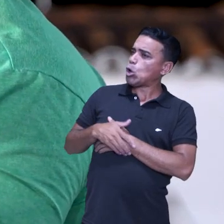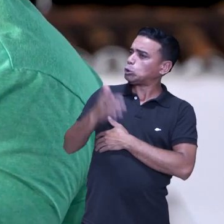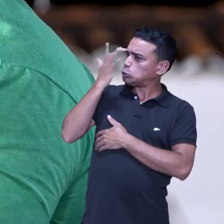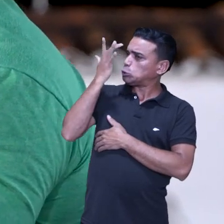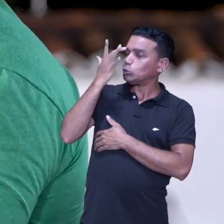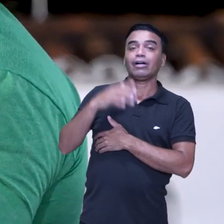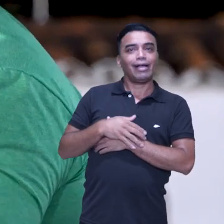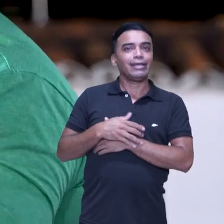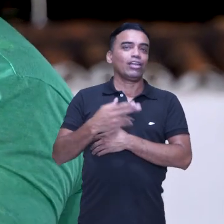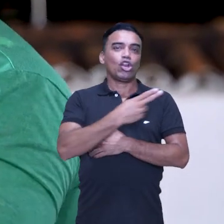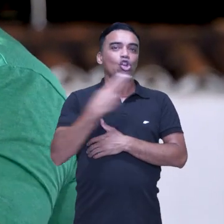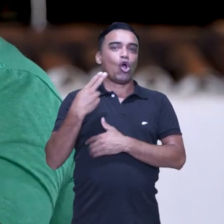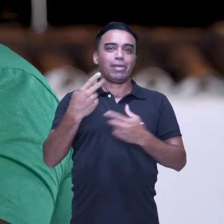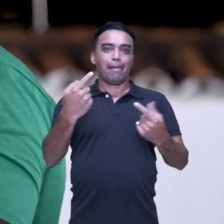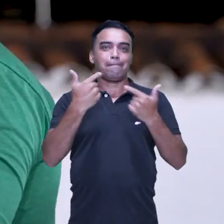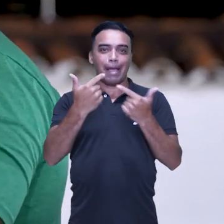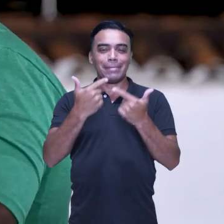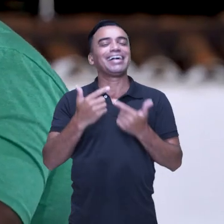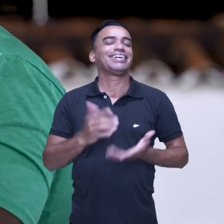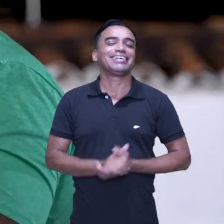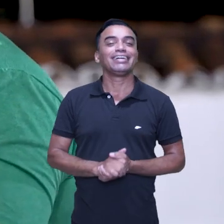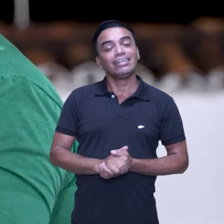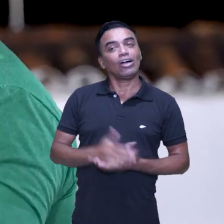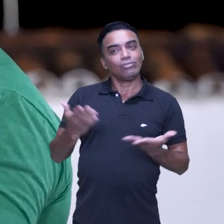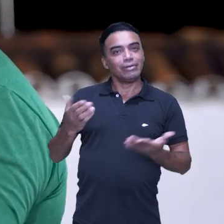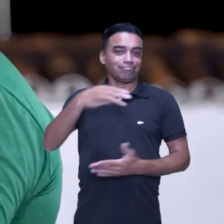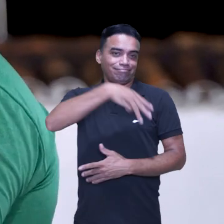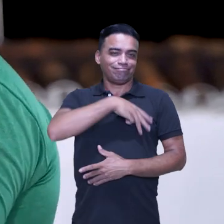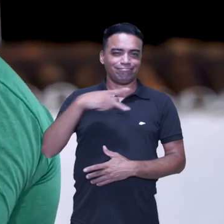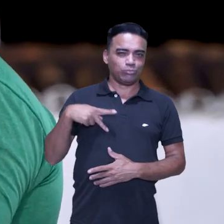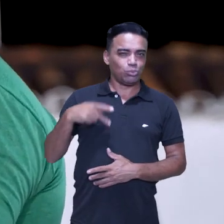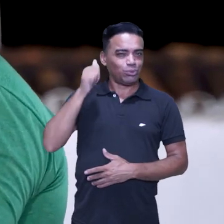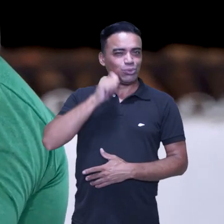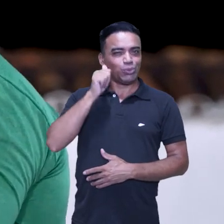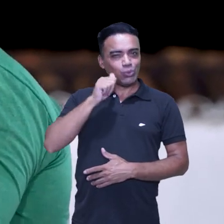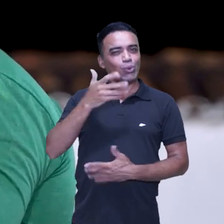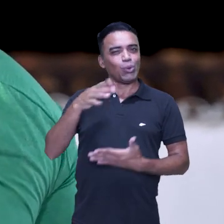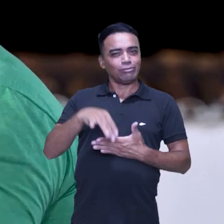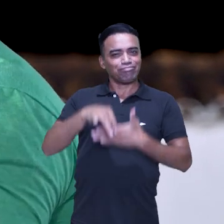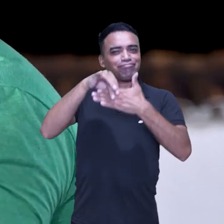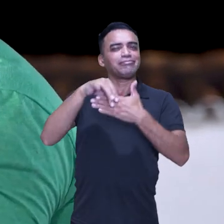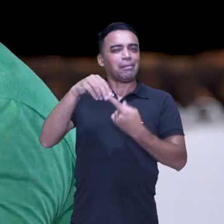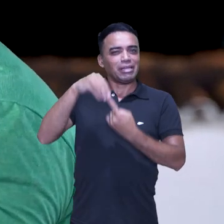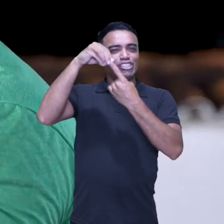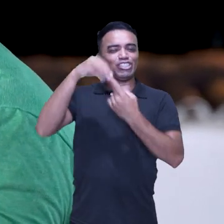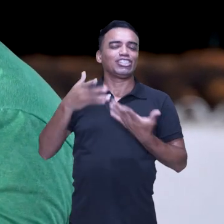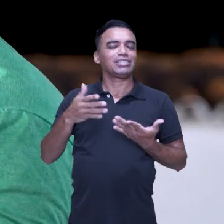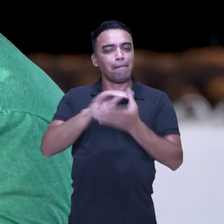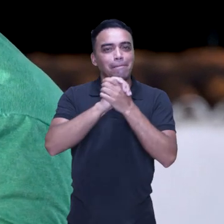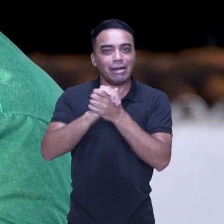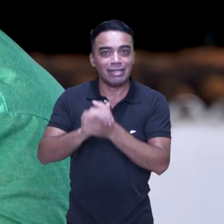imenso estar aqui com vocês. Temos aí uma promotora aqui, né? Nos prestigiando, isso é tudo de bom.